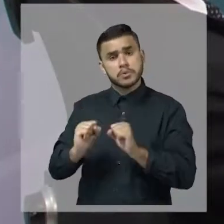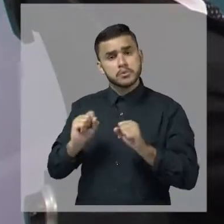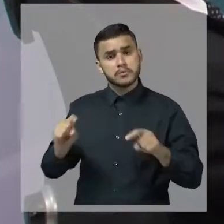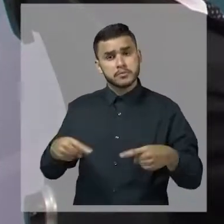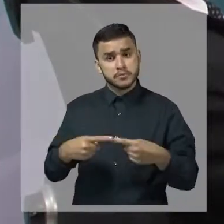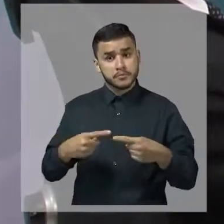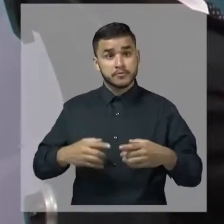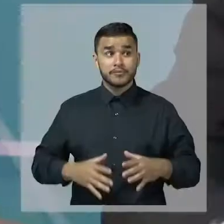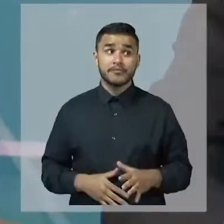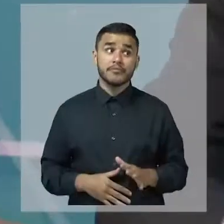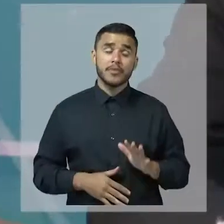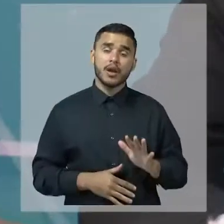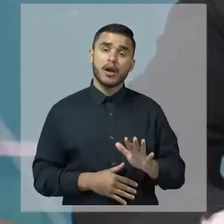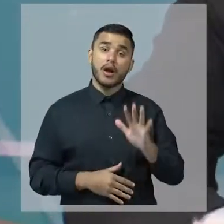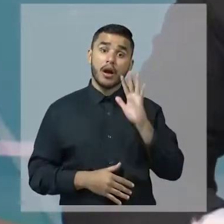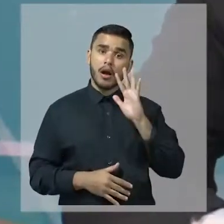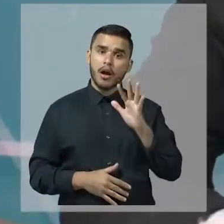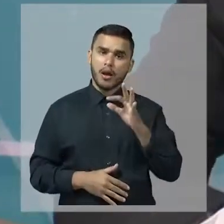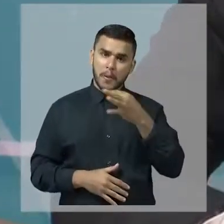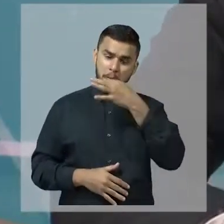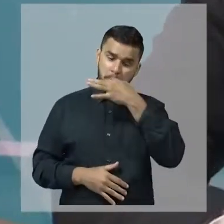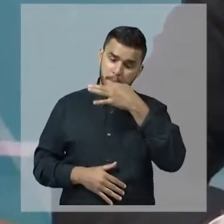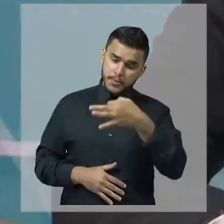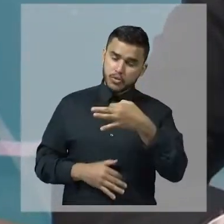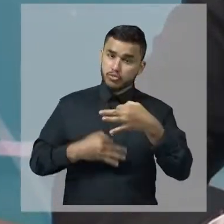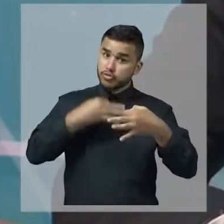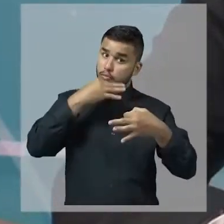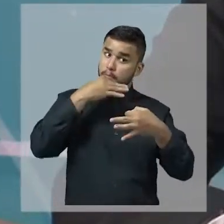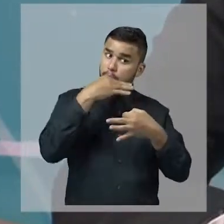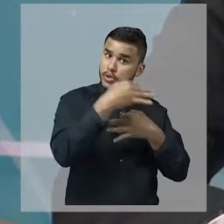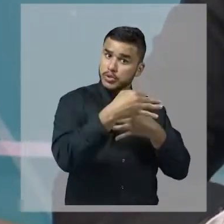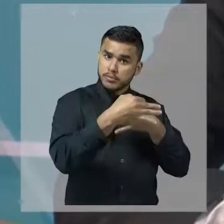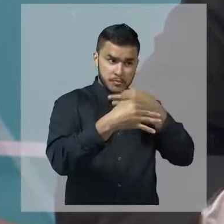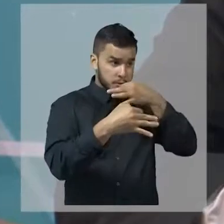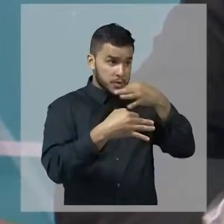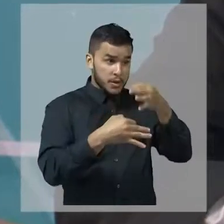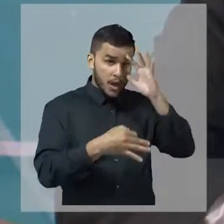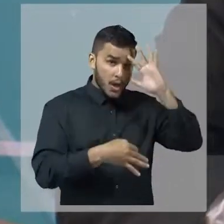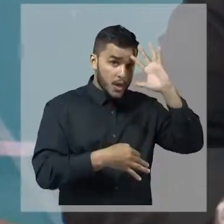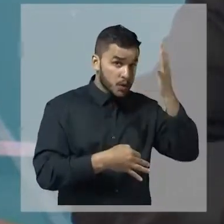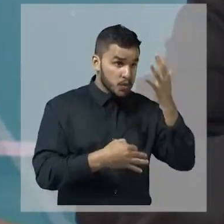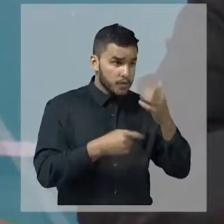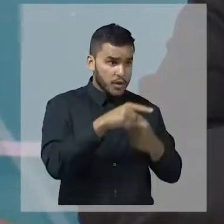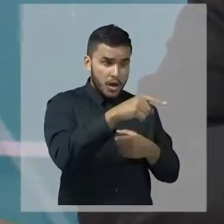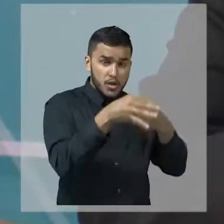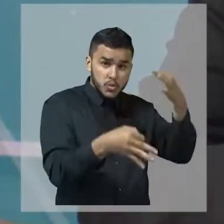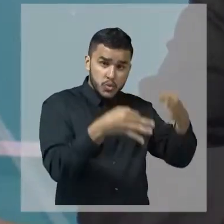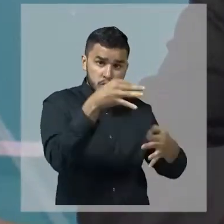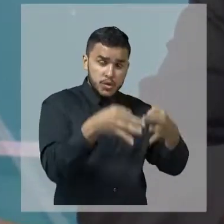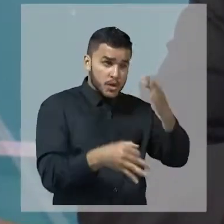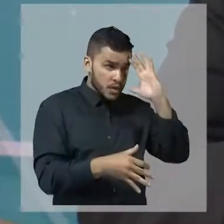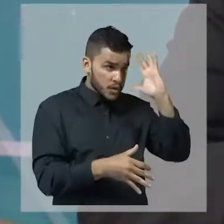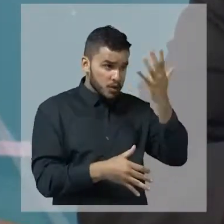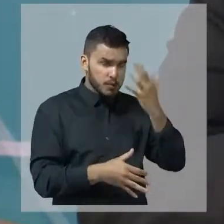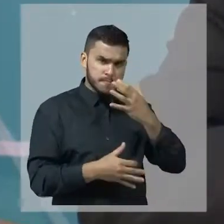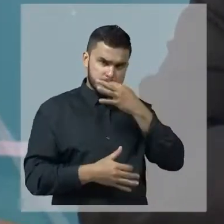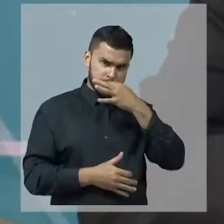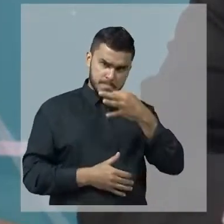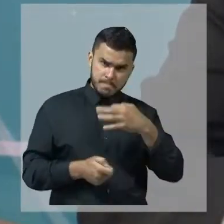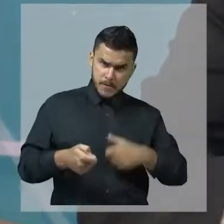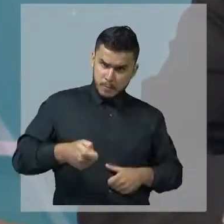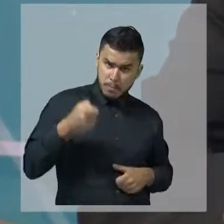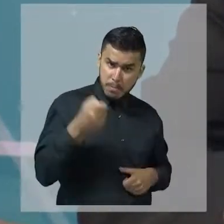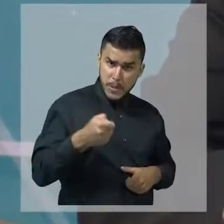Agora, críticas a decisões é outra coisa. Às vezes as críticas podem ser ácidas, podem